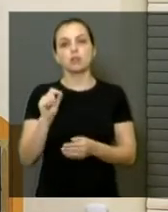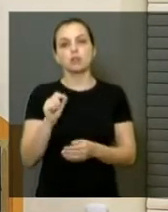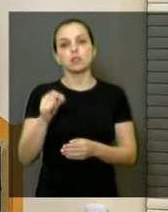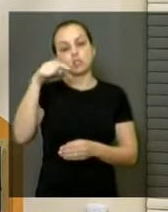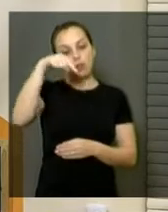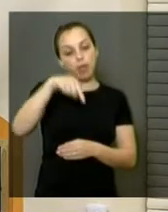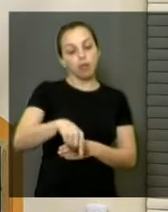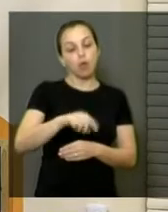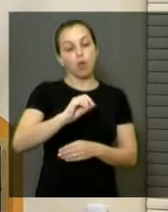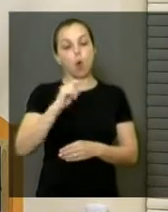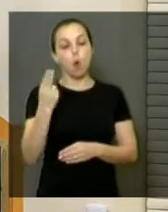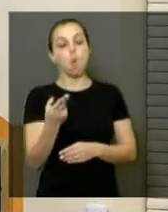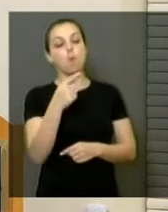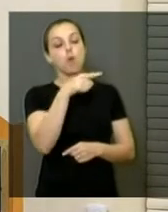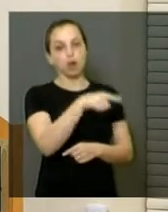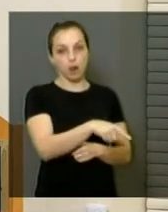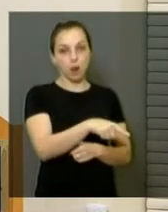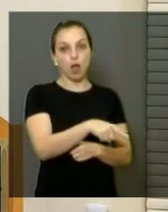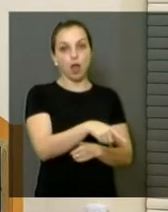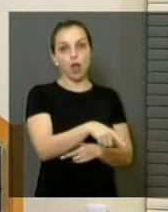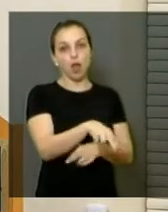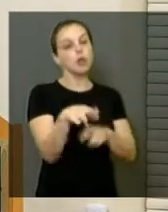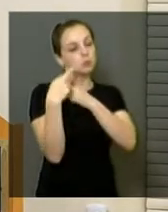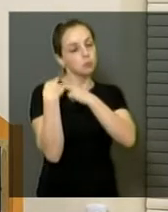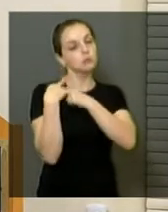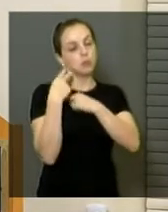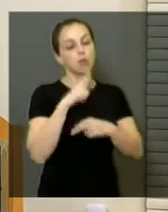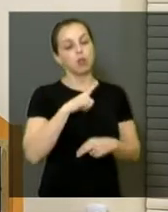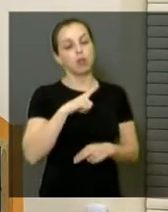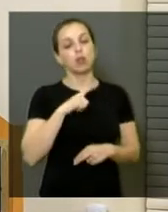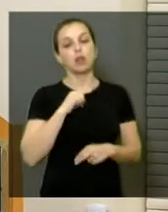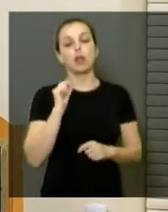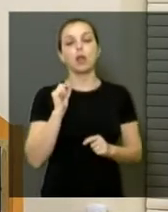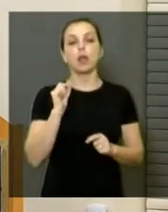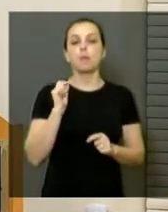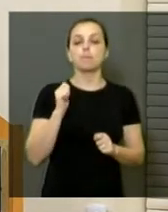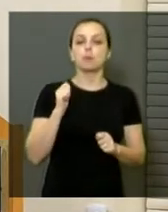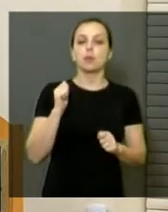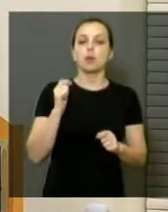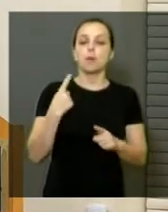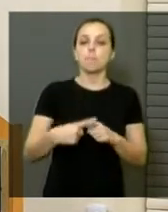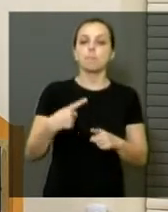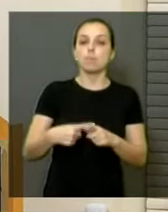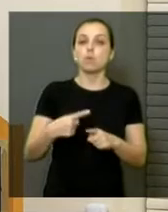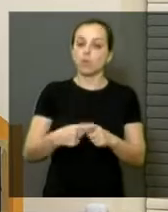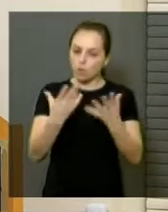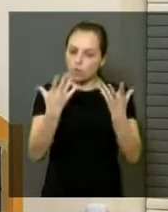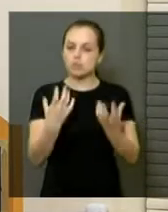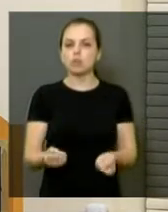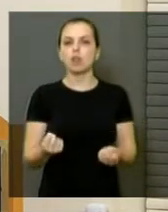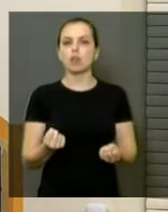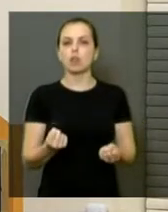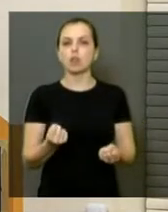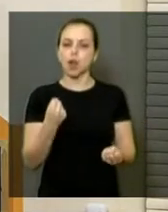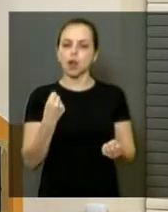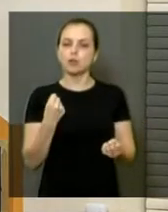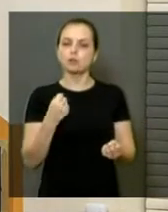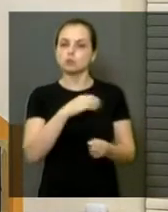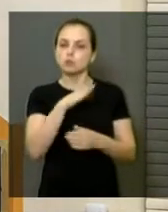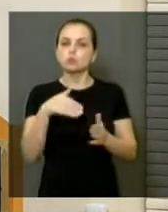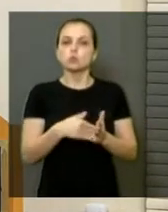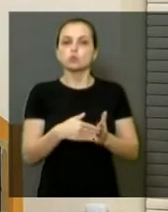aqui ou seja lá, é responsável, porque omissão e conivência, sabe, de uma certa